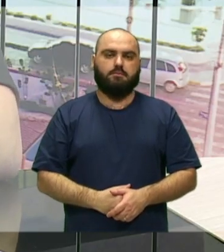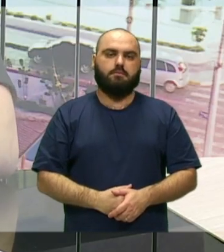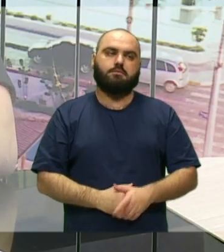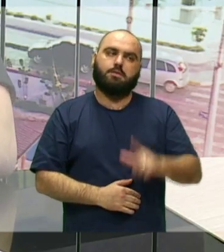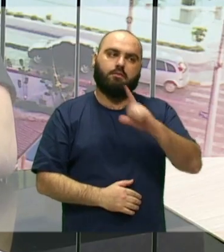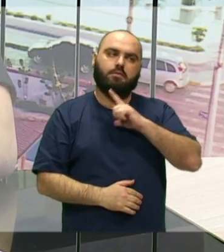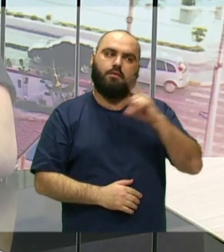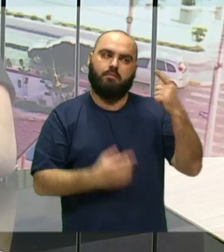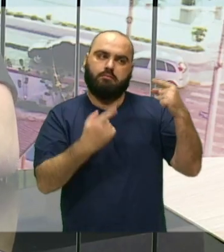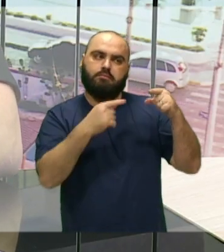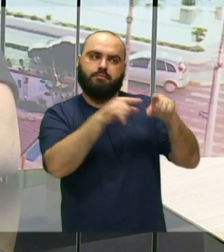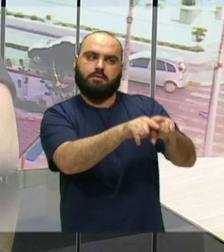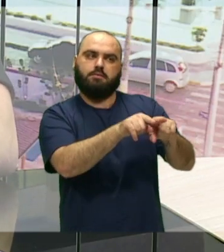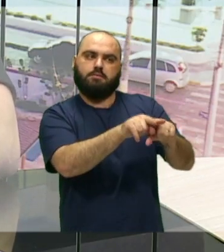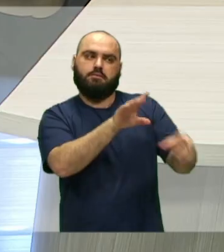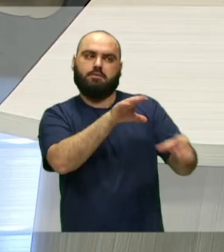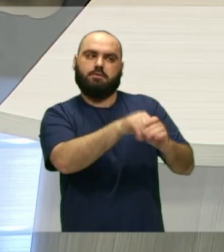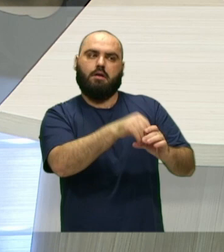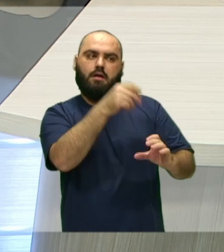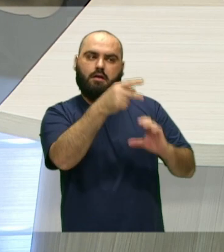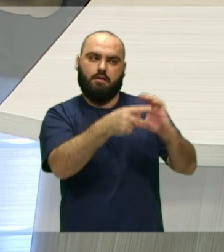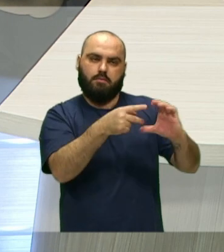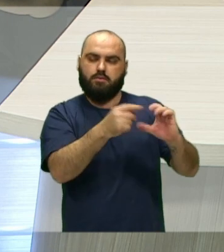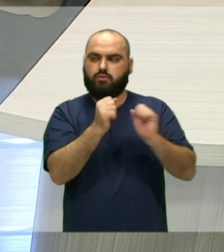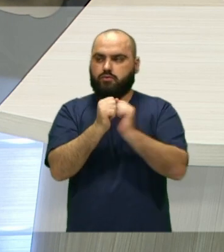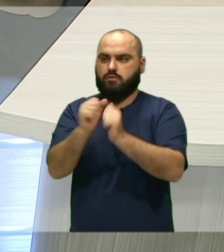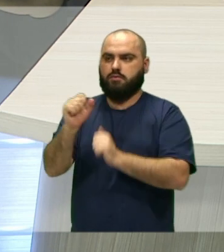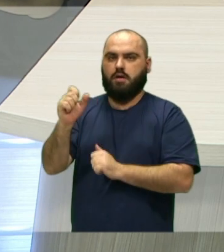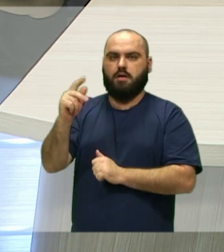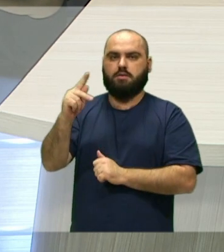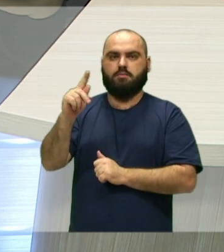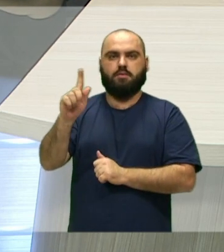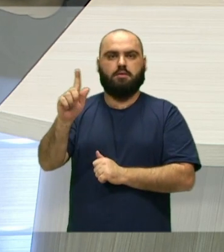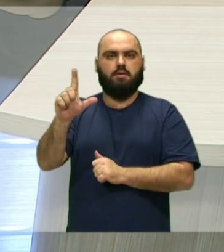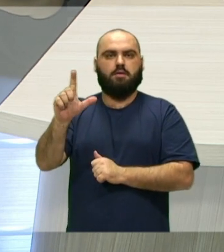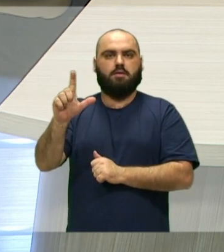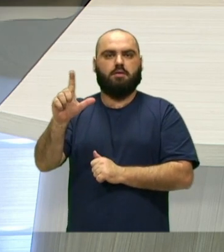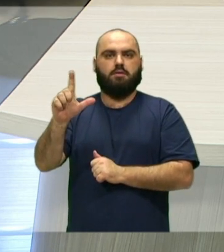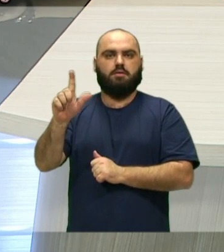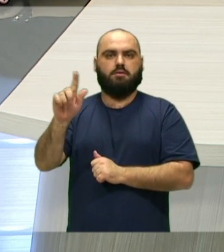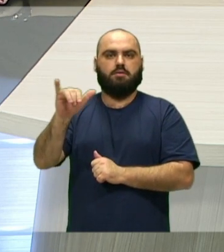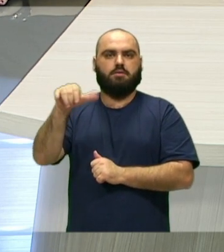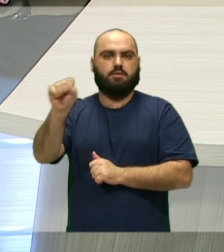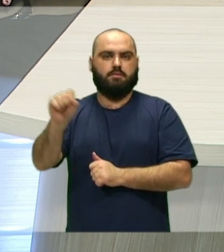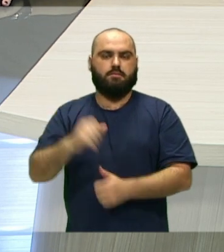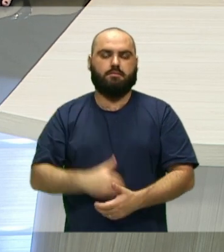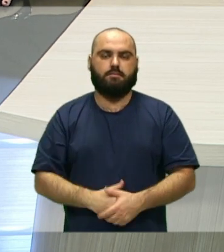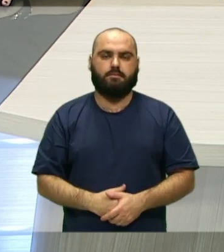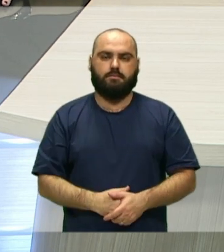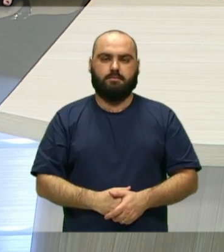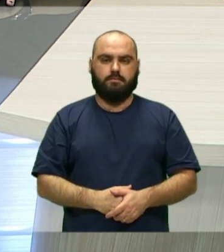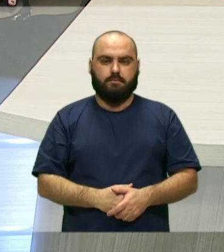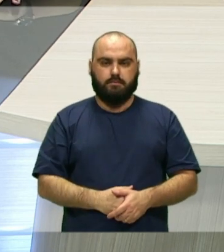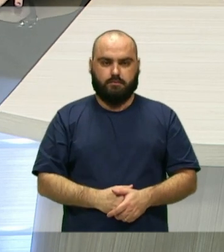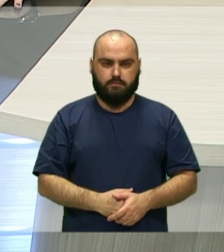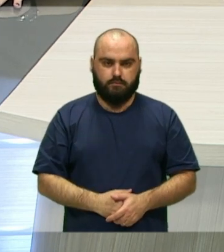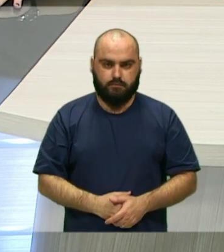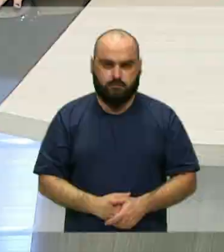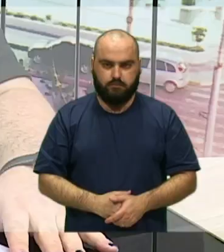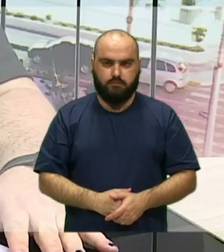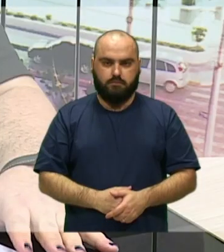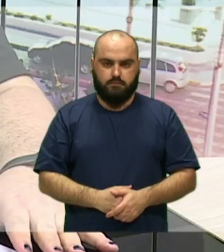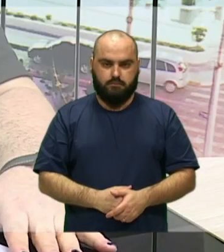parceria nessa nessas campanhas a câmara e as pelegas fechando parênteses Quais são as outras ações da da câmara Eh